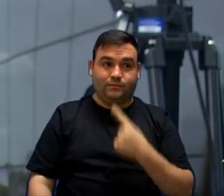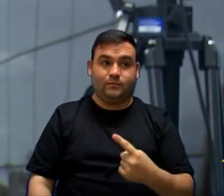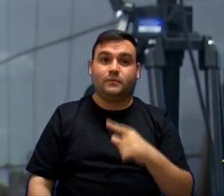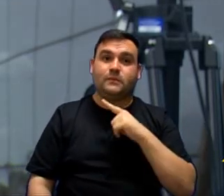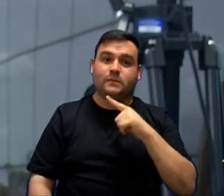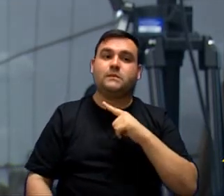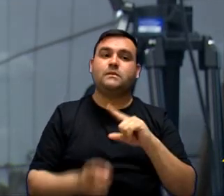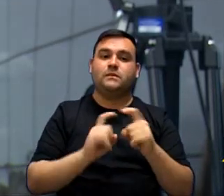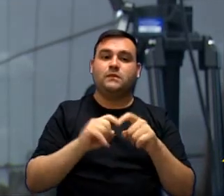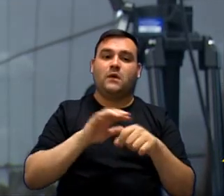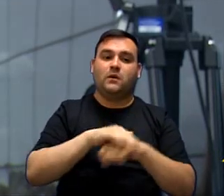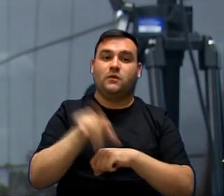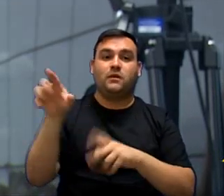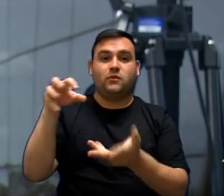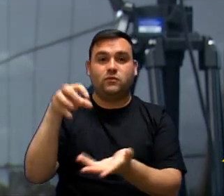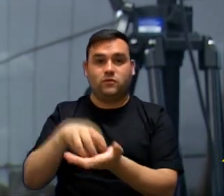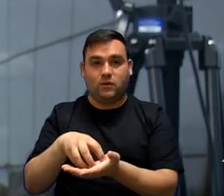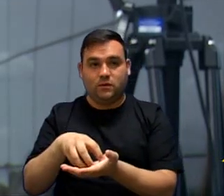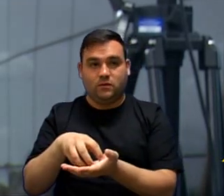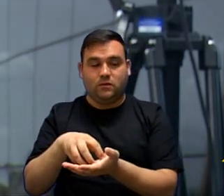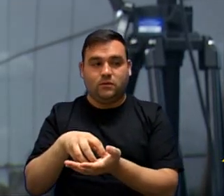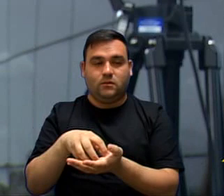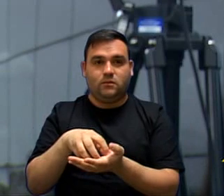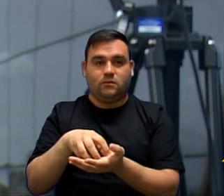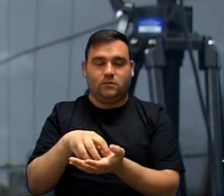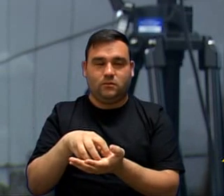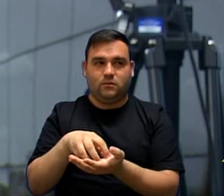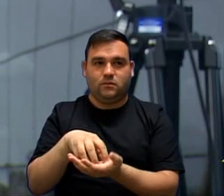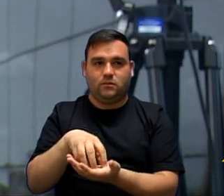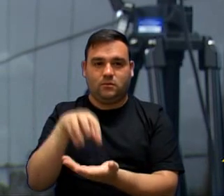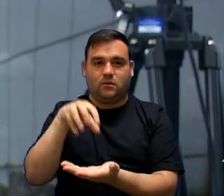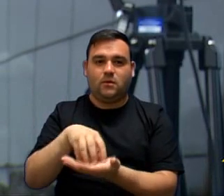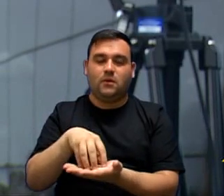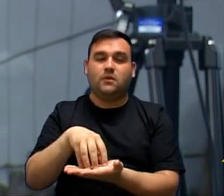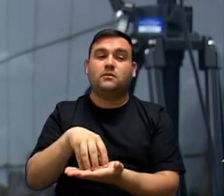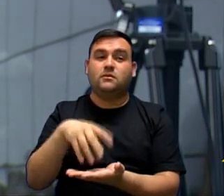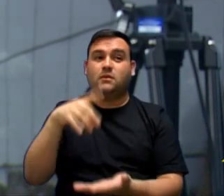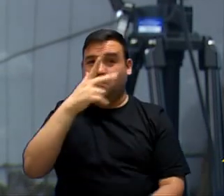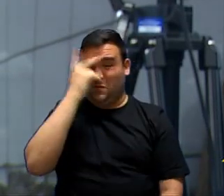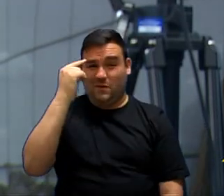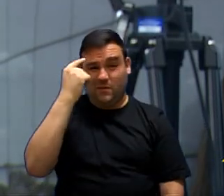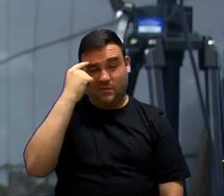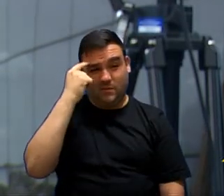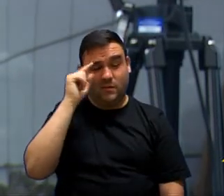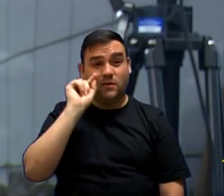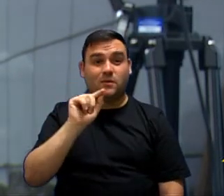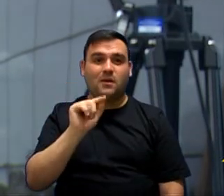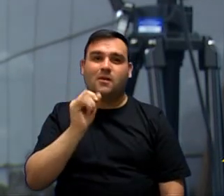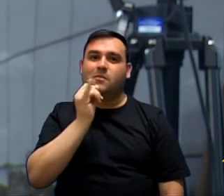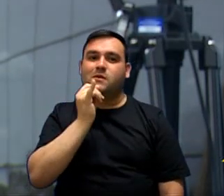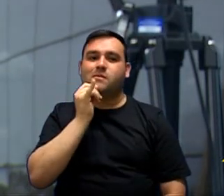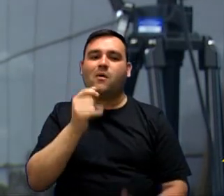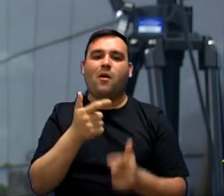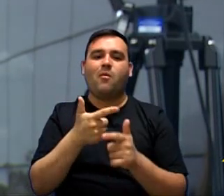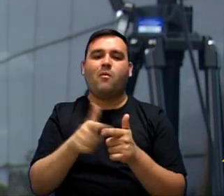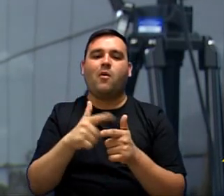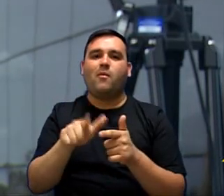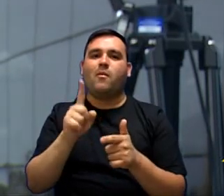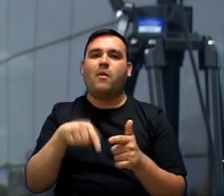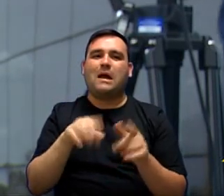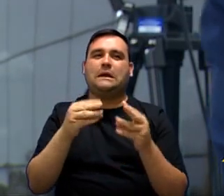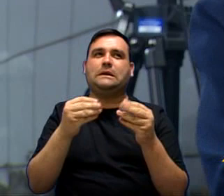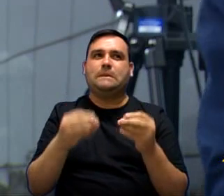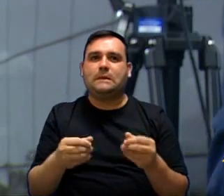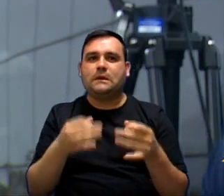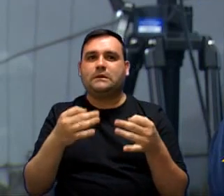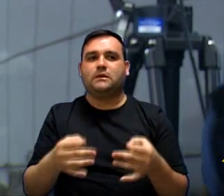tivemos sessões à noite no centro da cidade. O interesse da população é quando o problema era